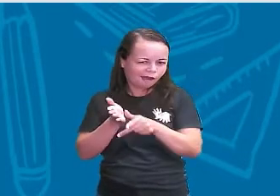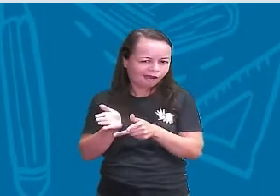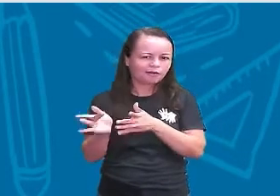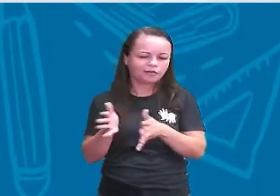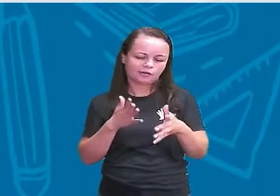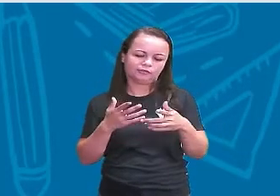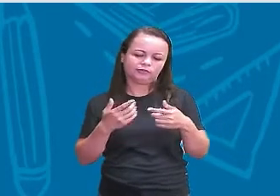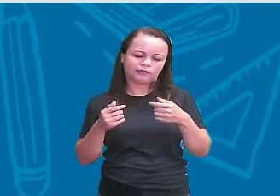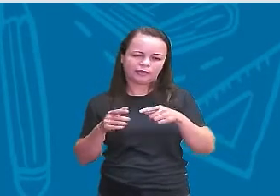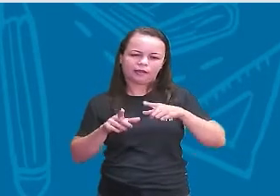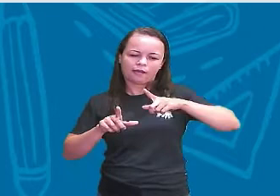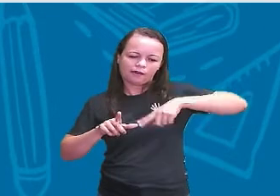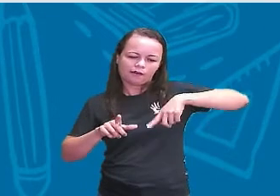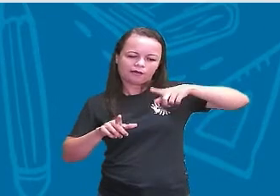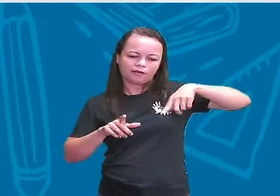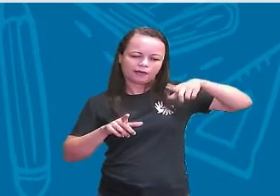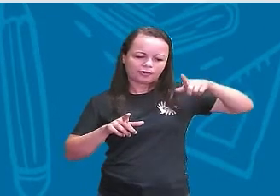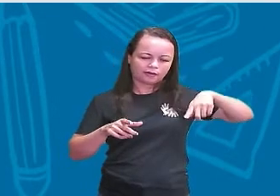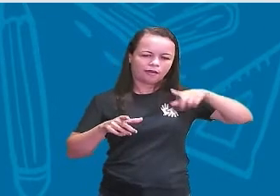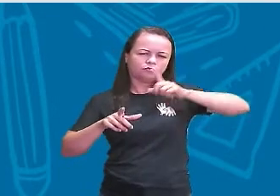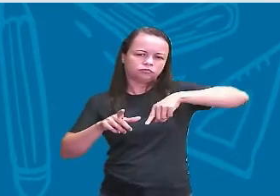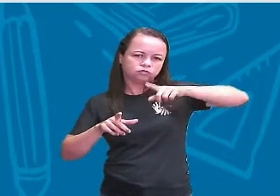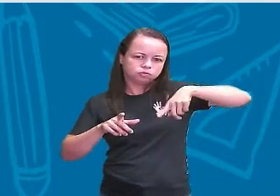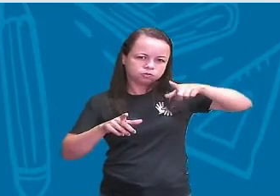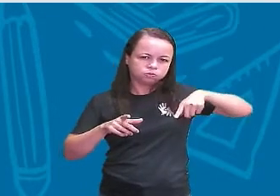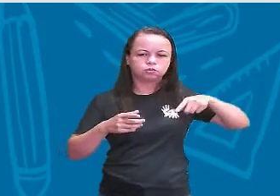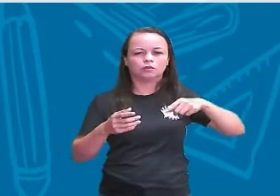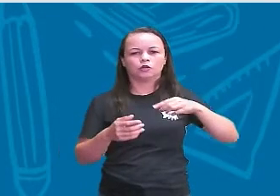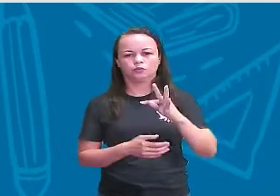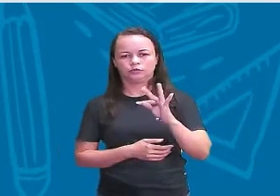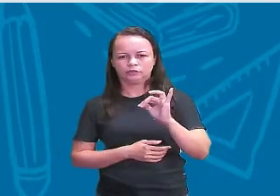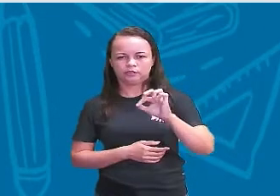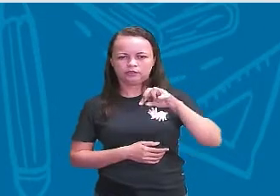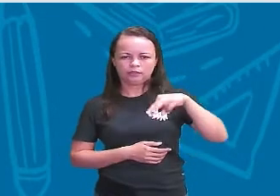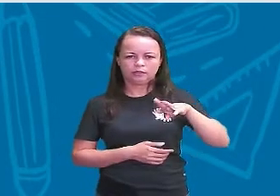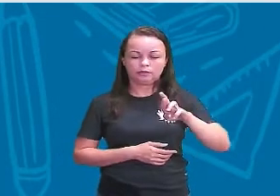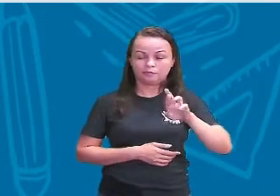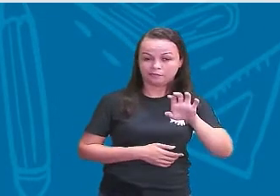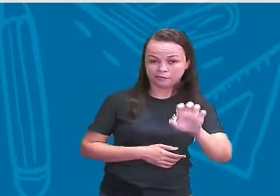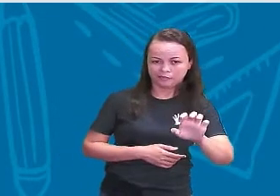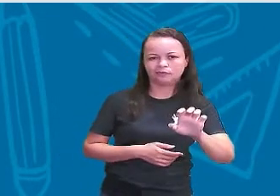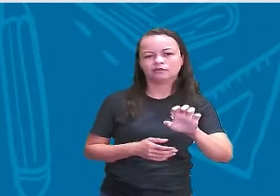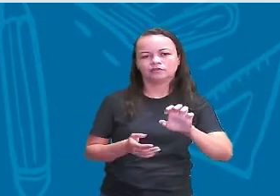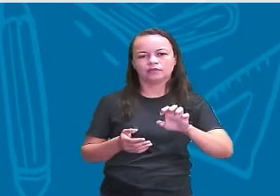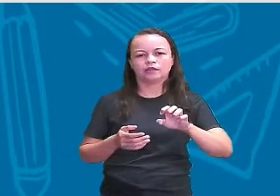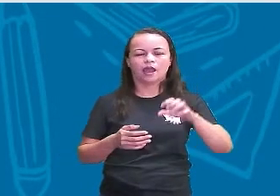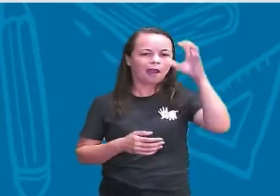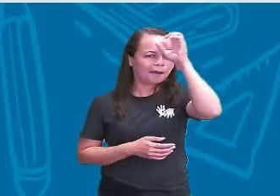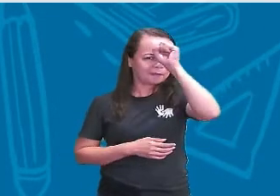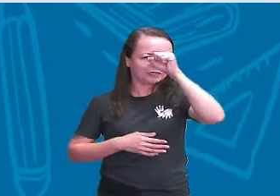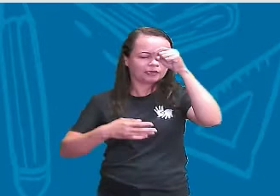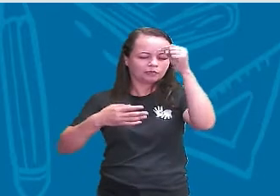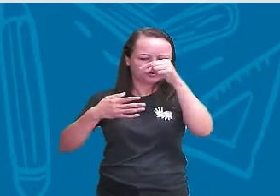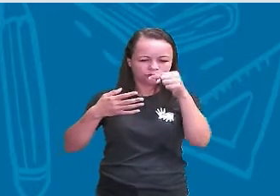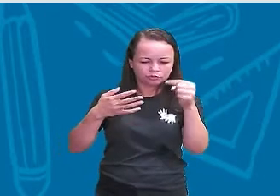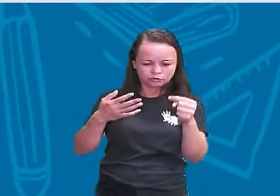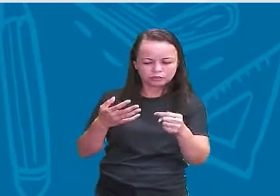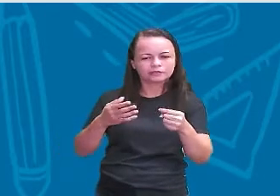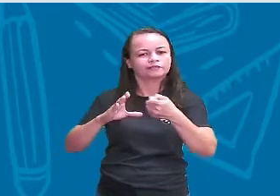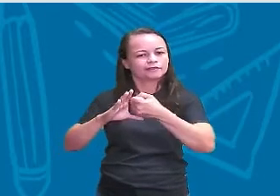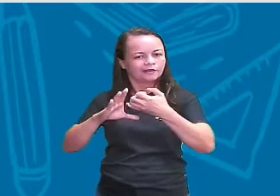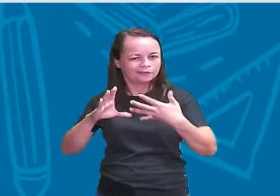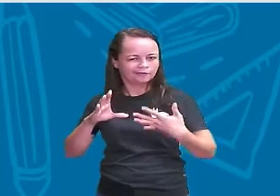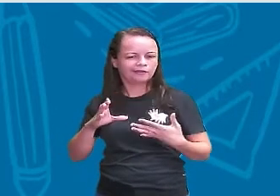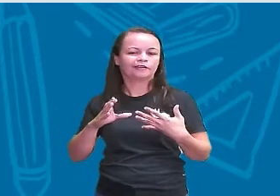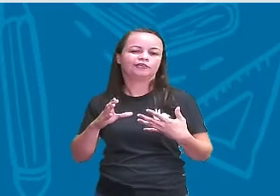a intensidade, a frequência, o timbre, tá certo? E aprendemos cada uma dessas características